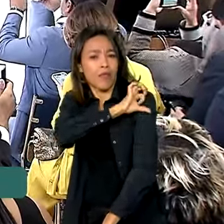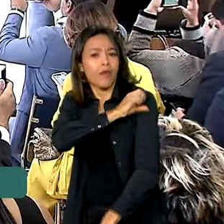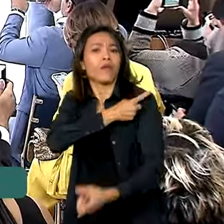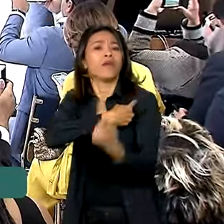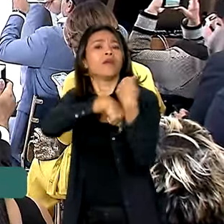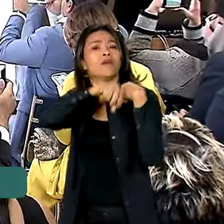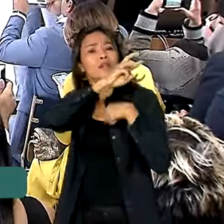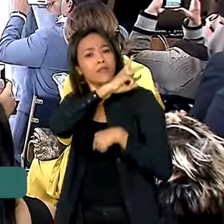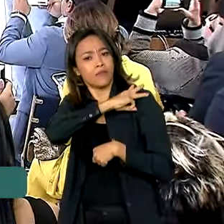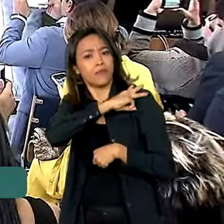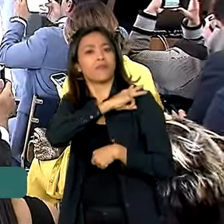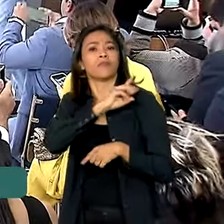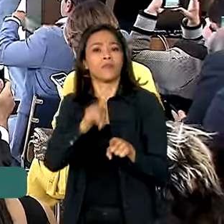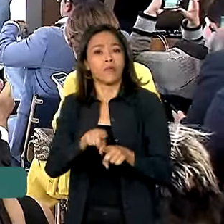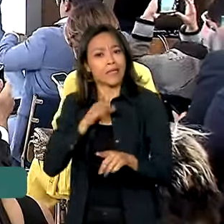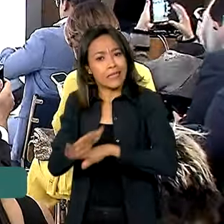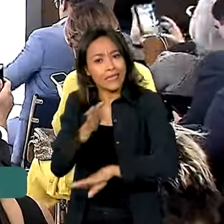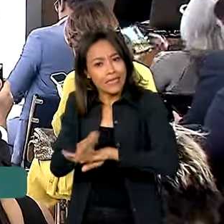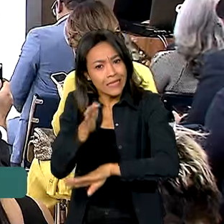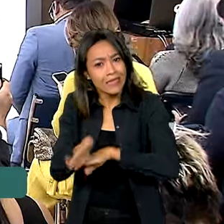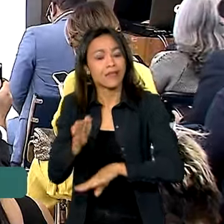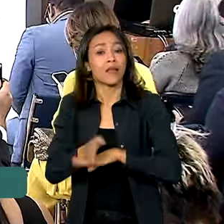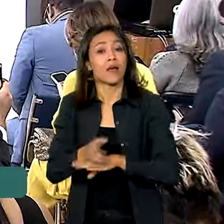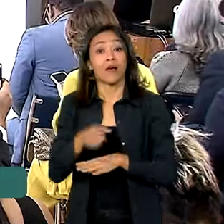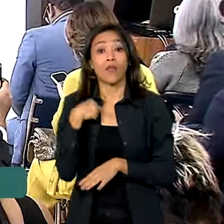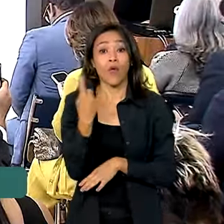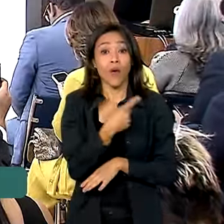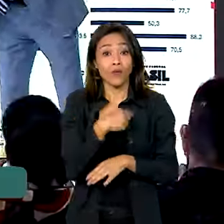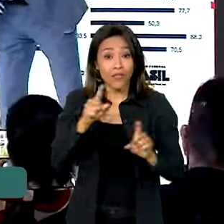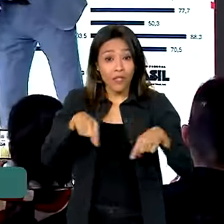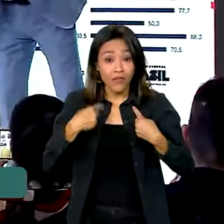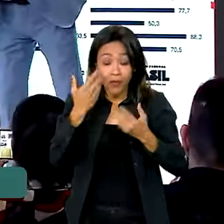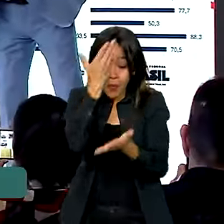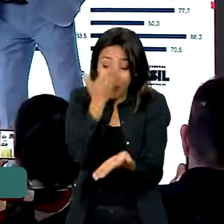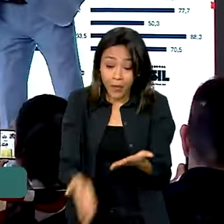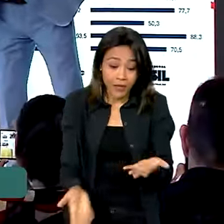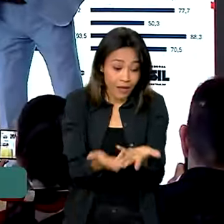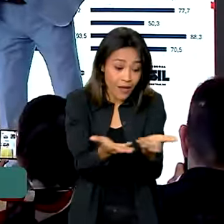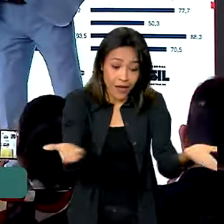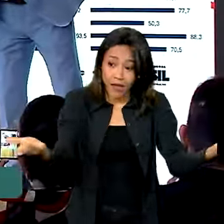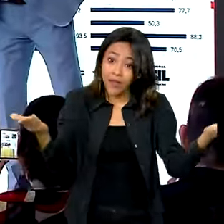médio então o nosso desafio é não perder essa meninada que tá aqui que entra na escola